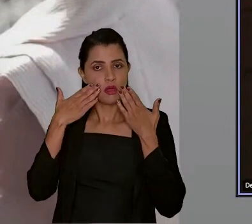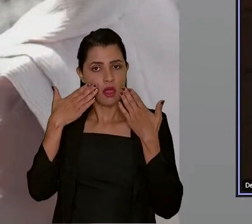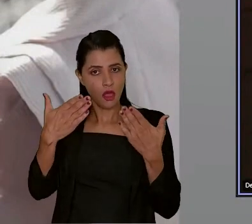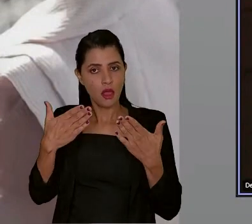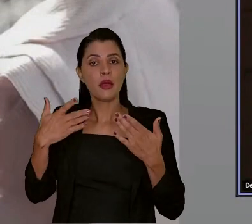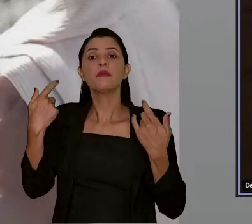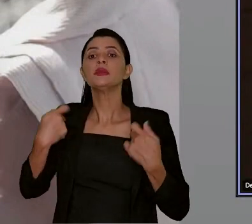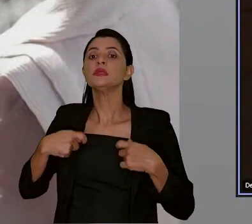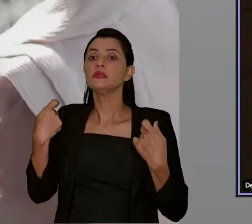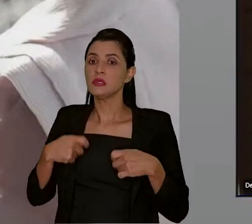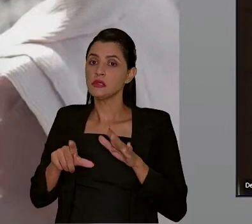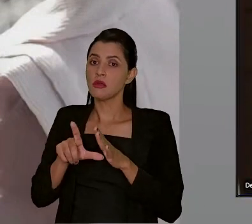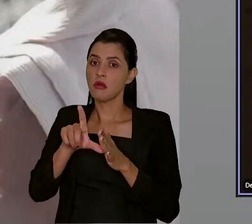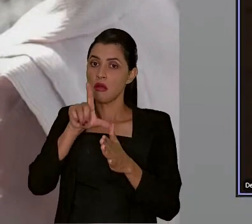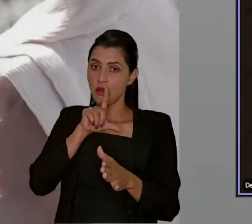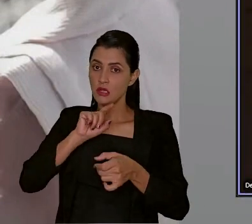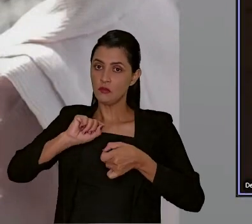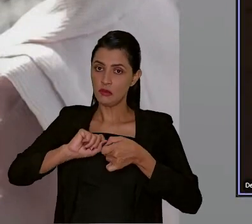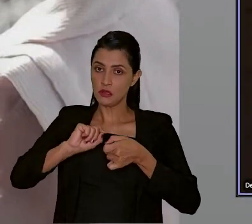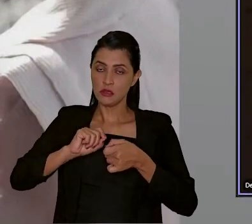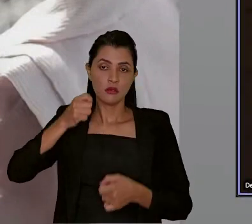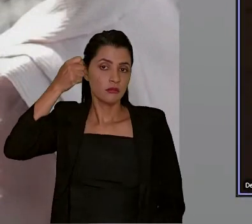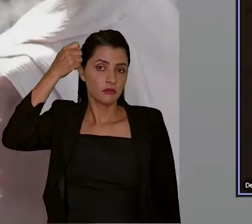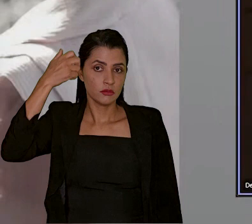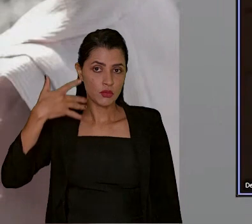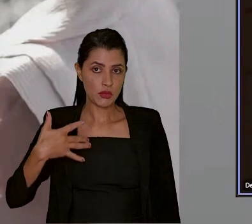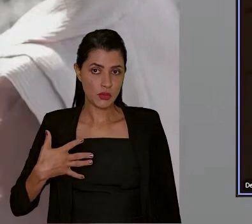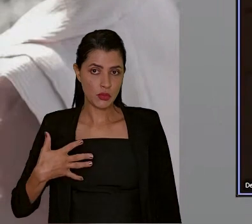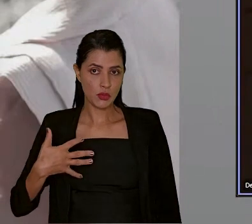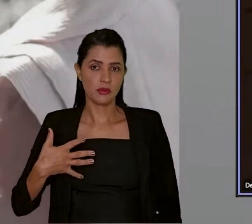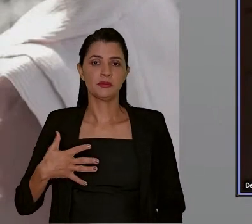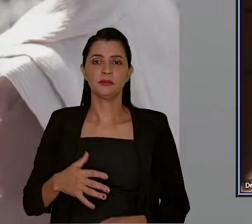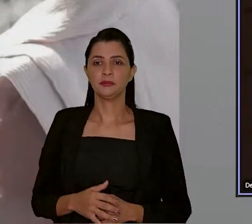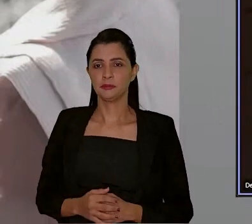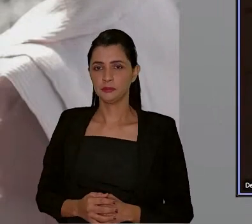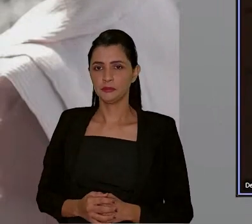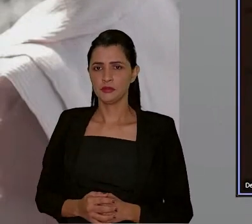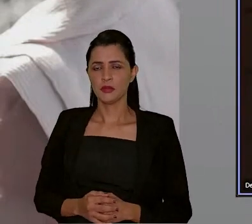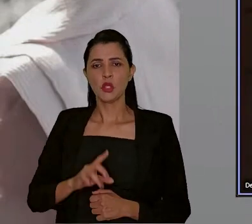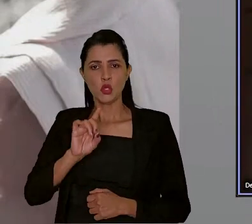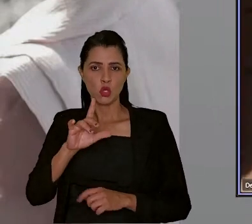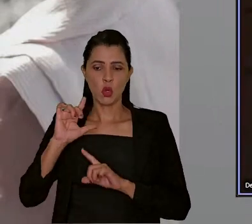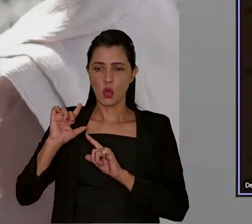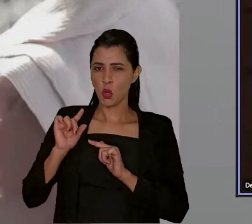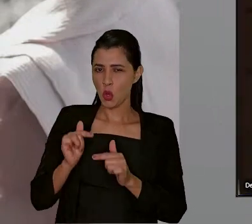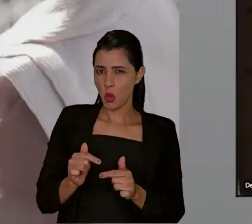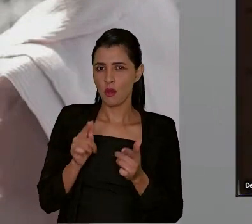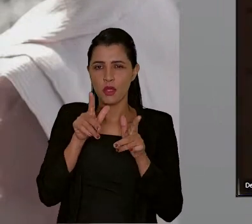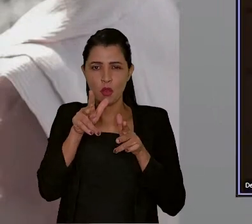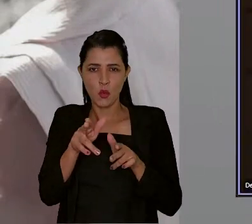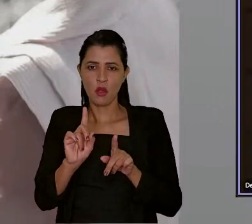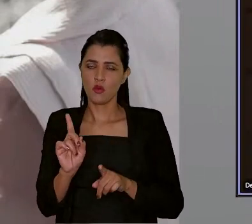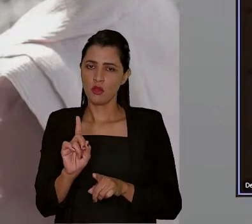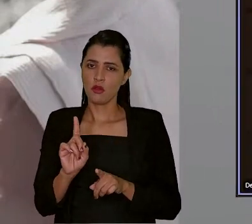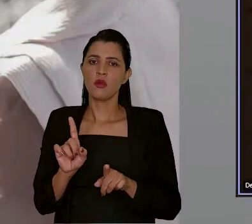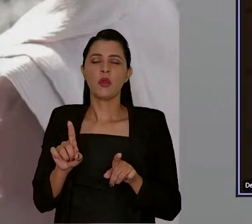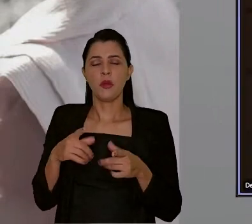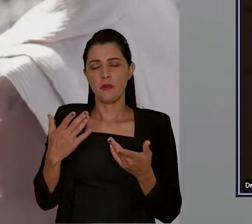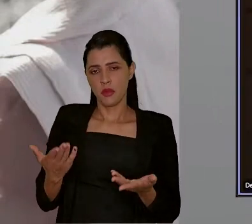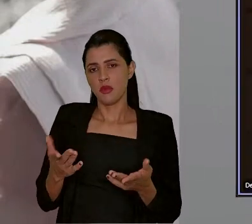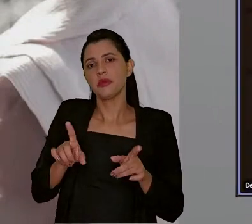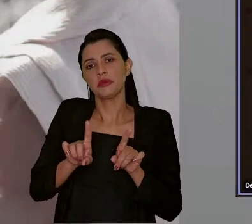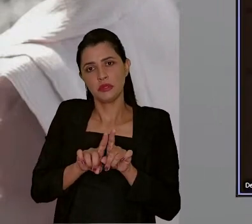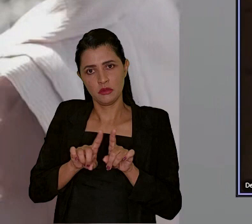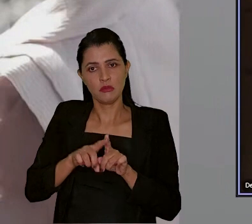deve fazer uma autodescrição, não apenas a tradicional, não apenas a apresentação do currículo, mas